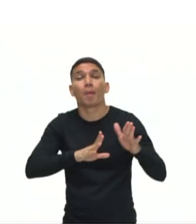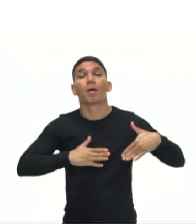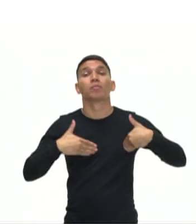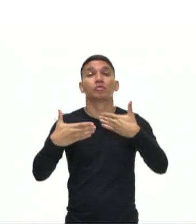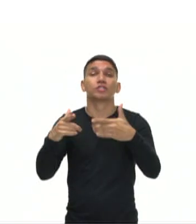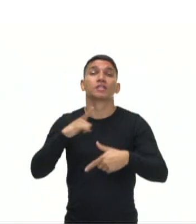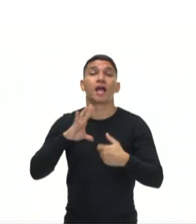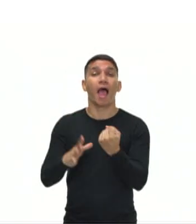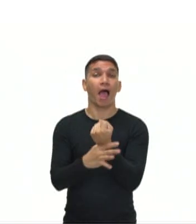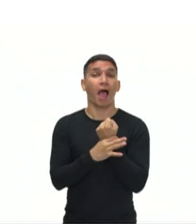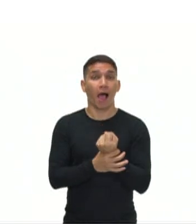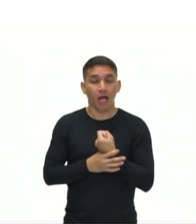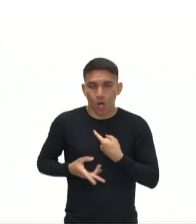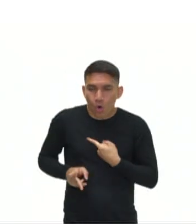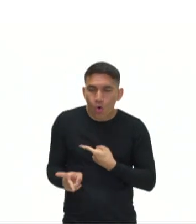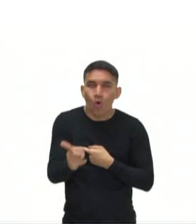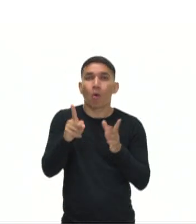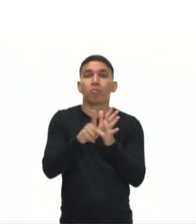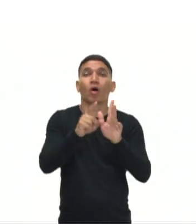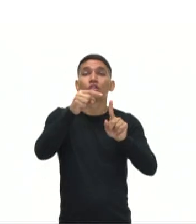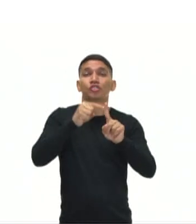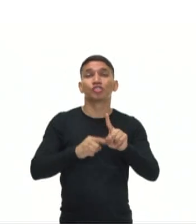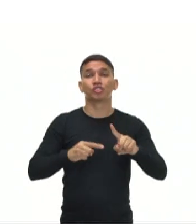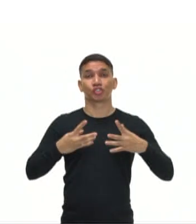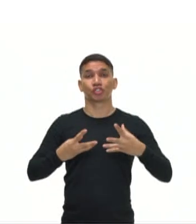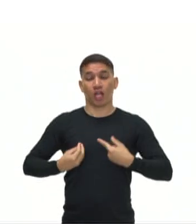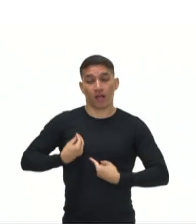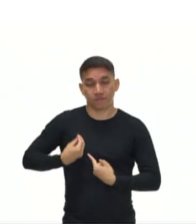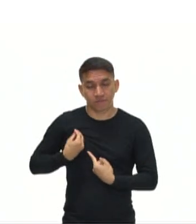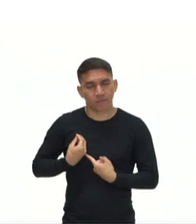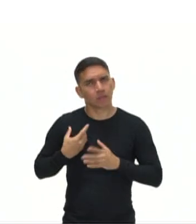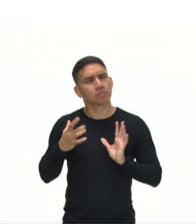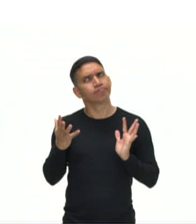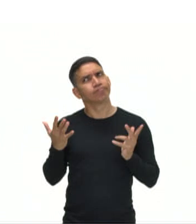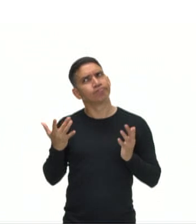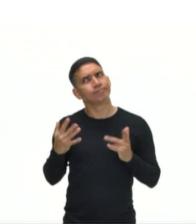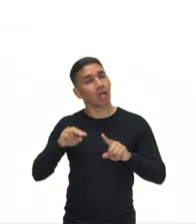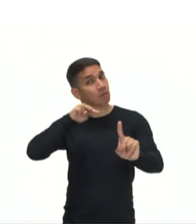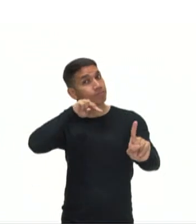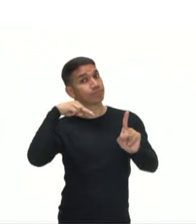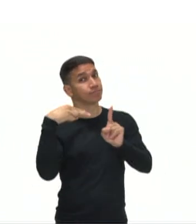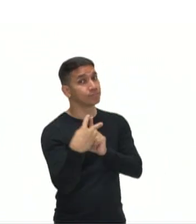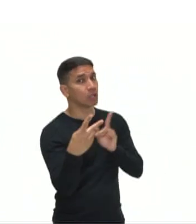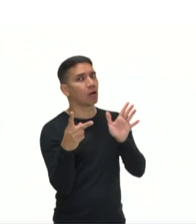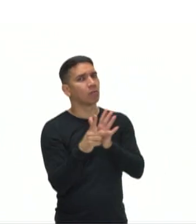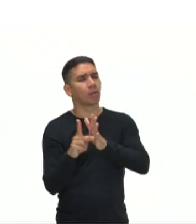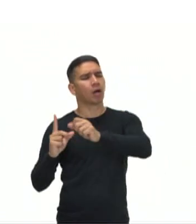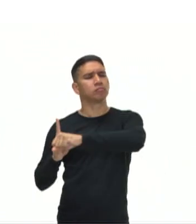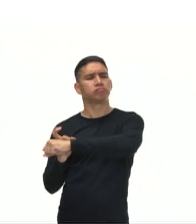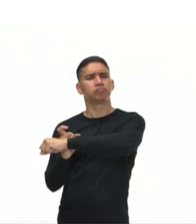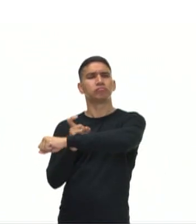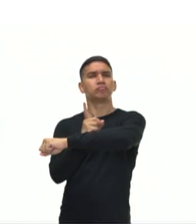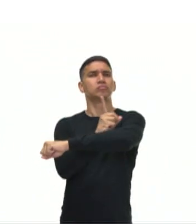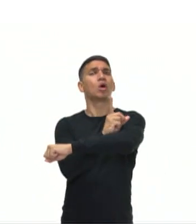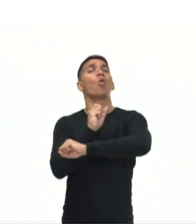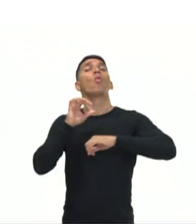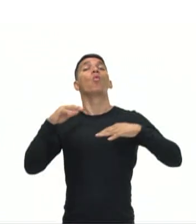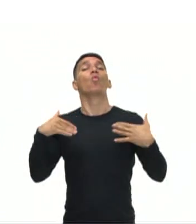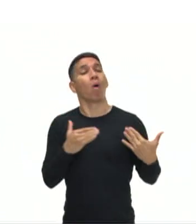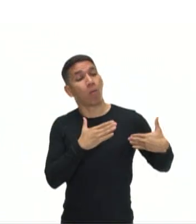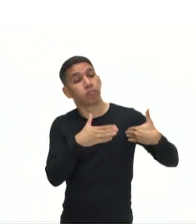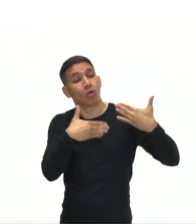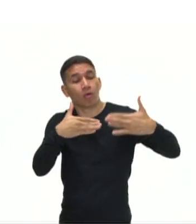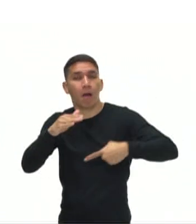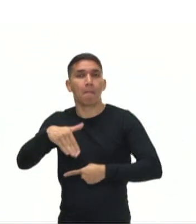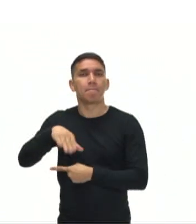que garante a continuidade das espécies. Pensando no ponto de vista evolutivo, qual dos